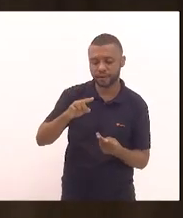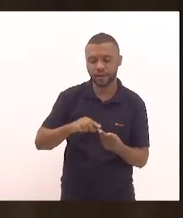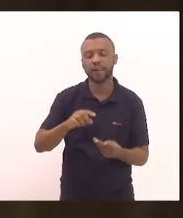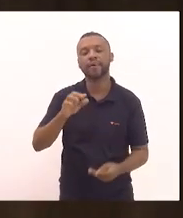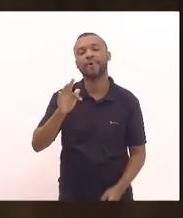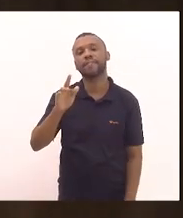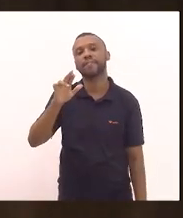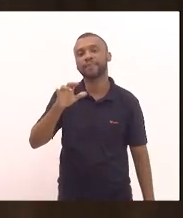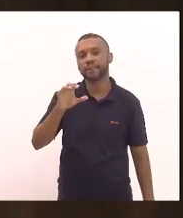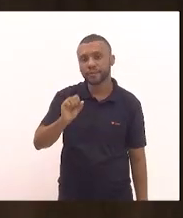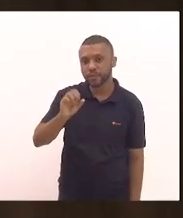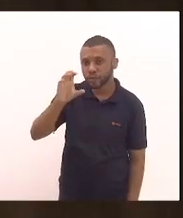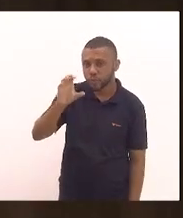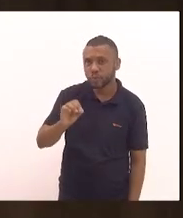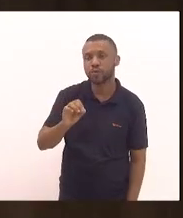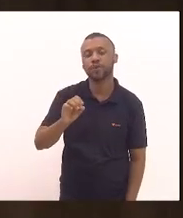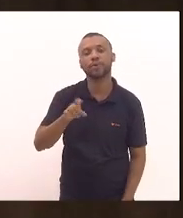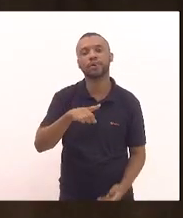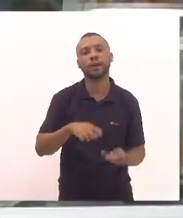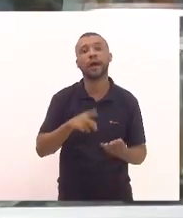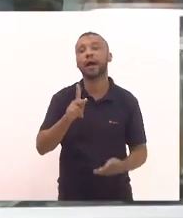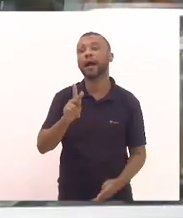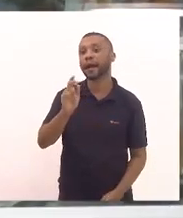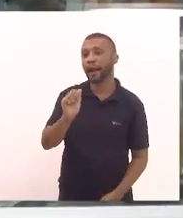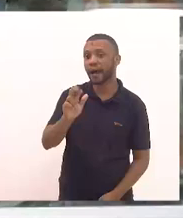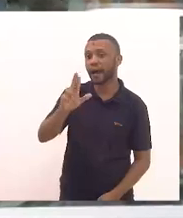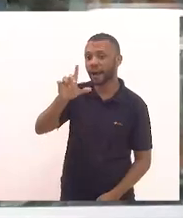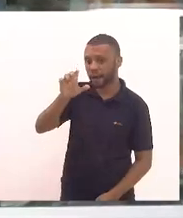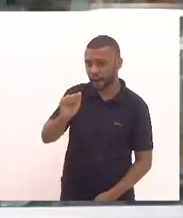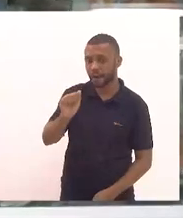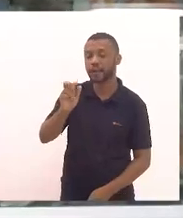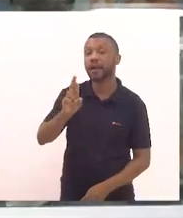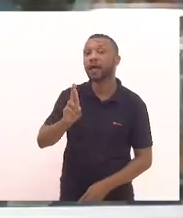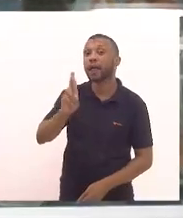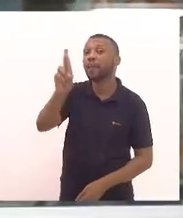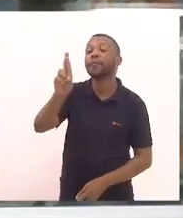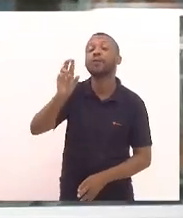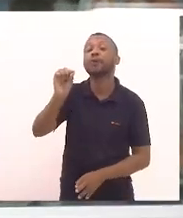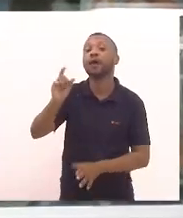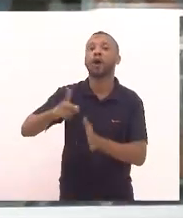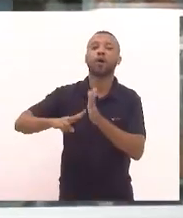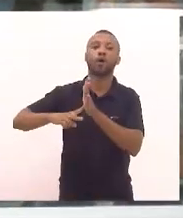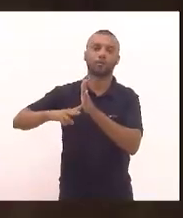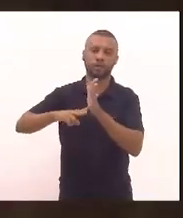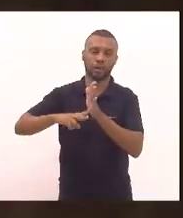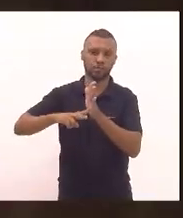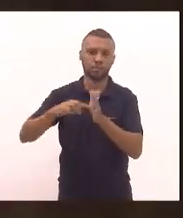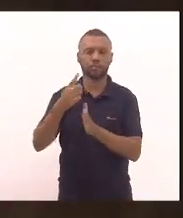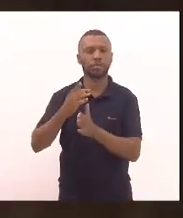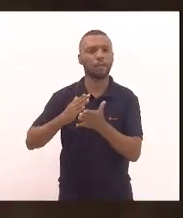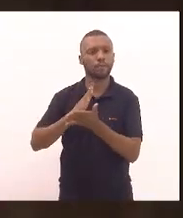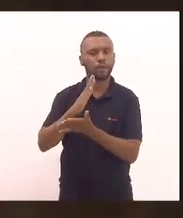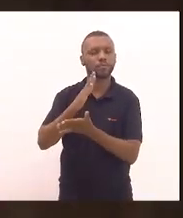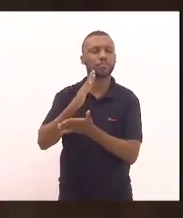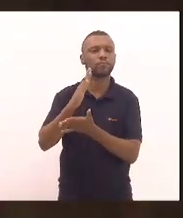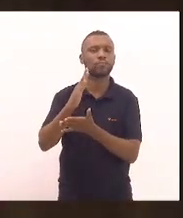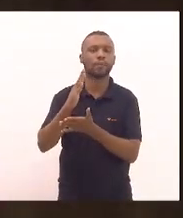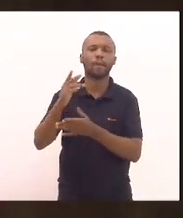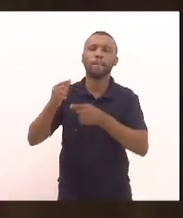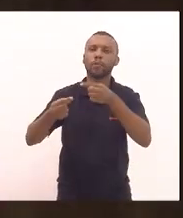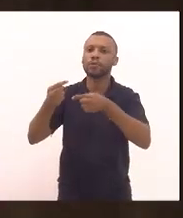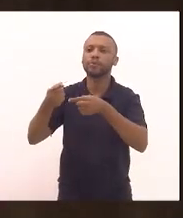a Carla Grace aqui, que representam o sindicato. Presidente, nós estamos aprovando uma política de